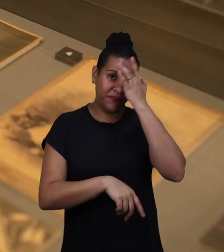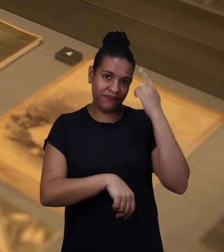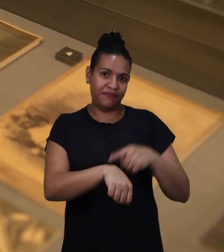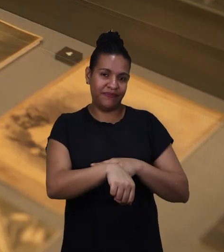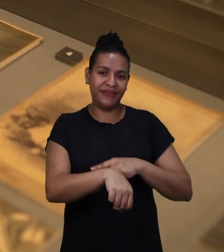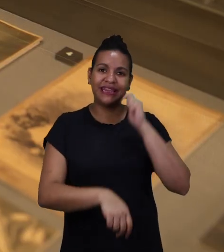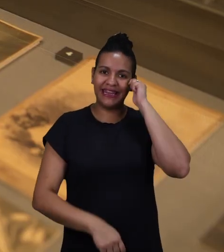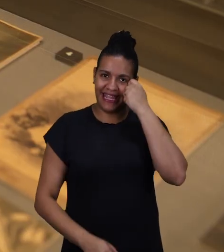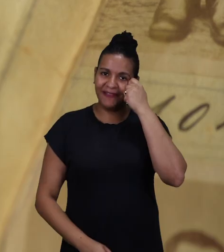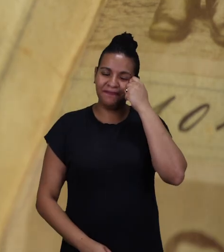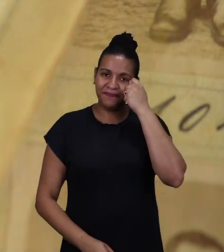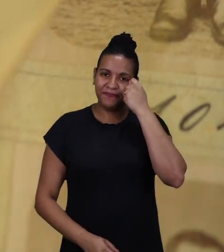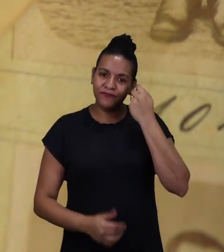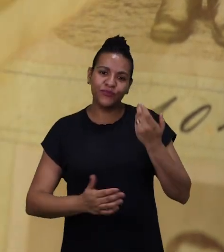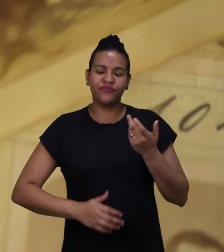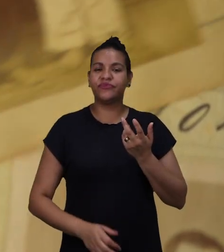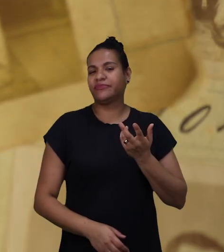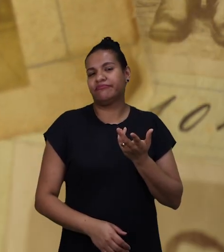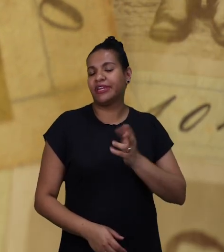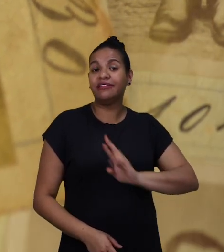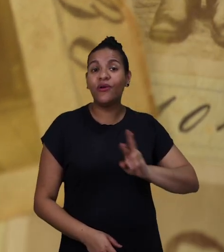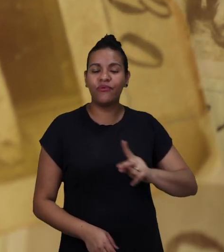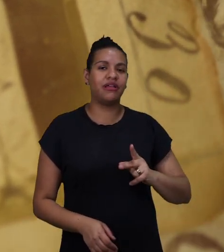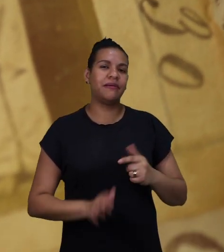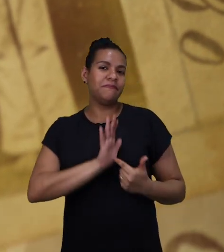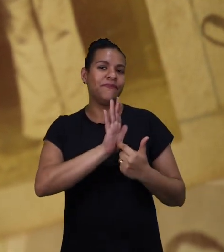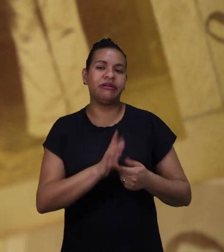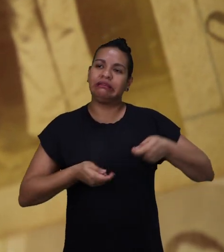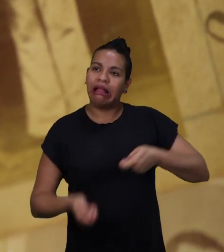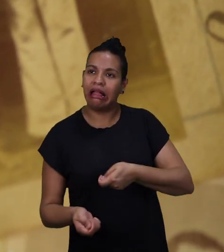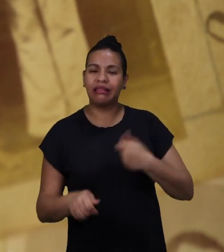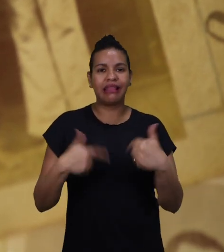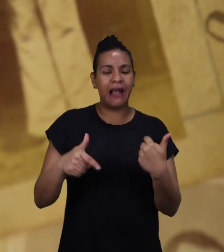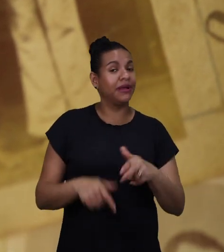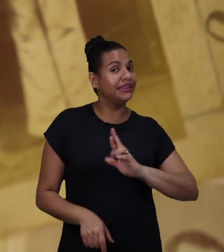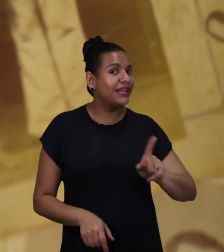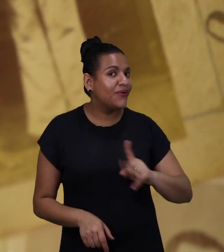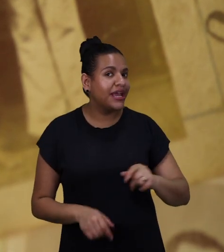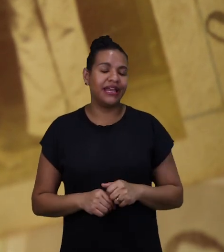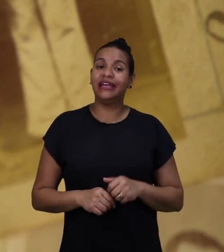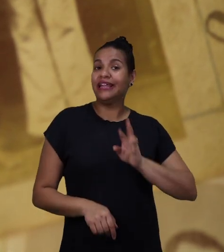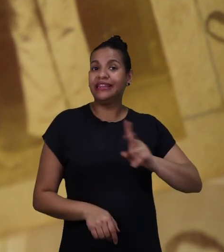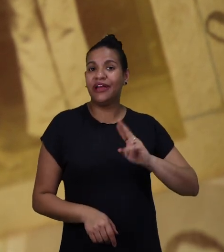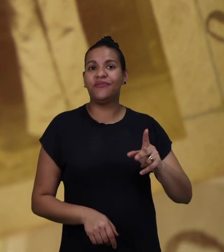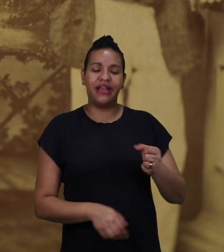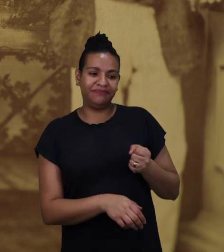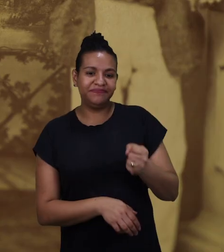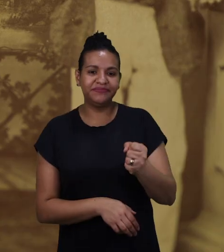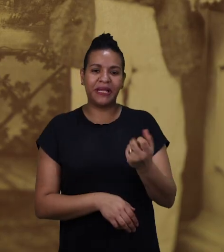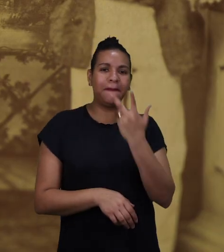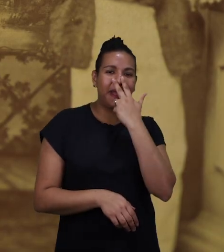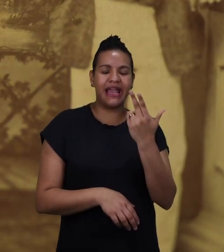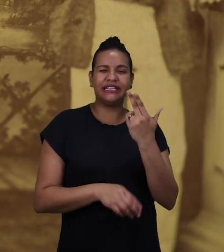em estúdio. Em uma gaveta há várias fotografias. Não são pessoas com instrumentos de trabalho, não são pessoas